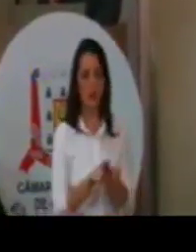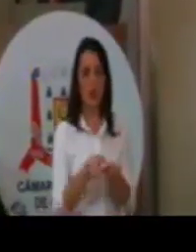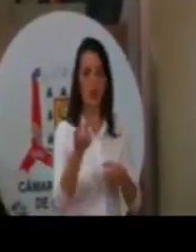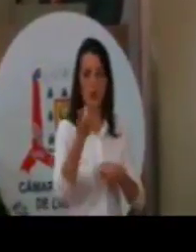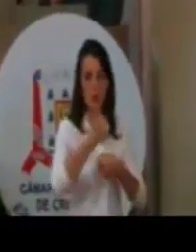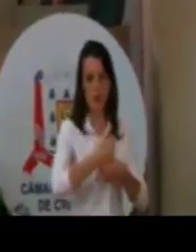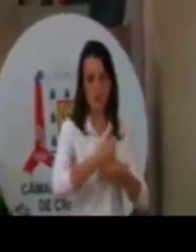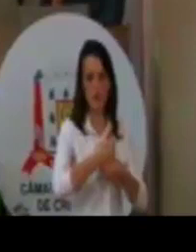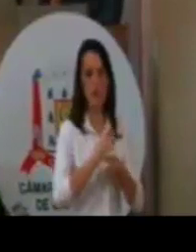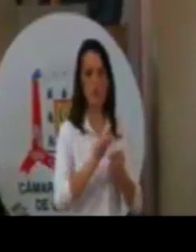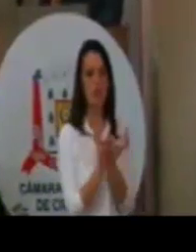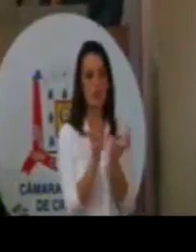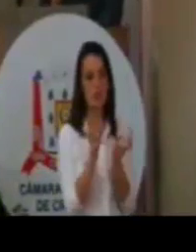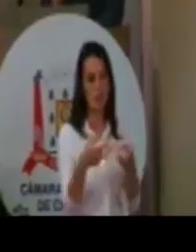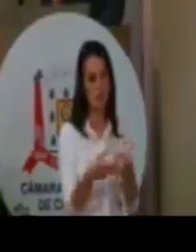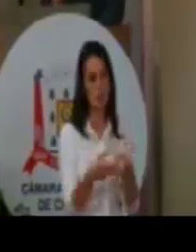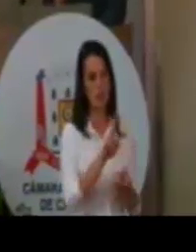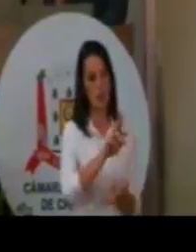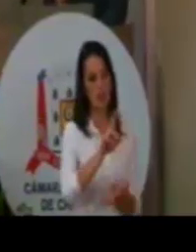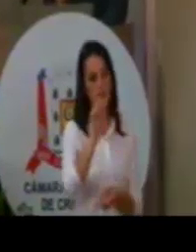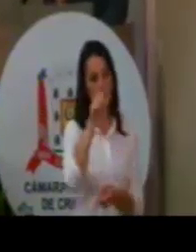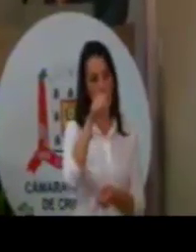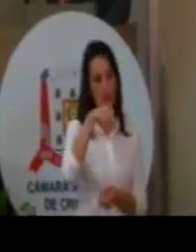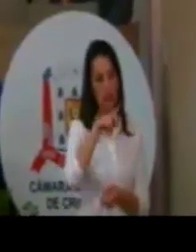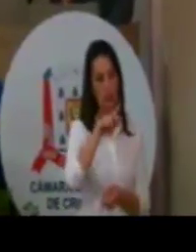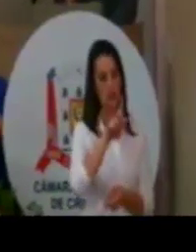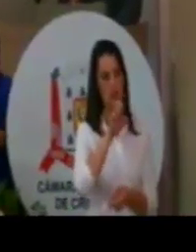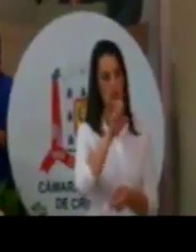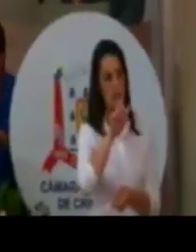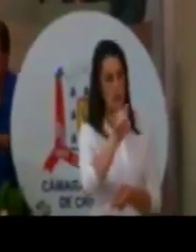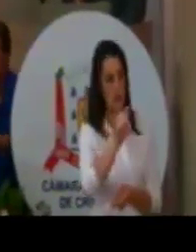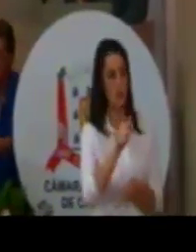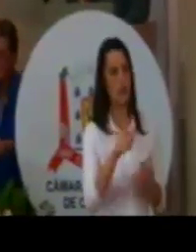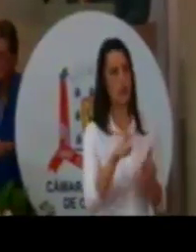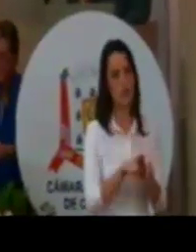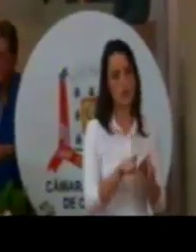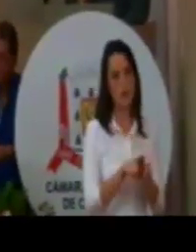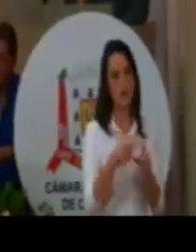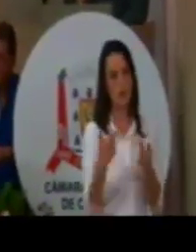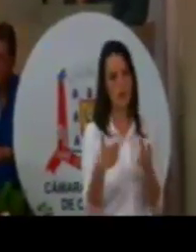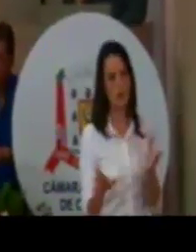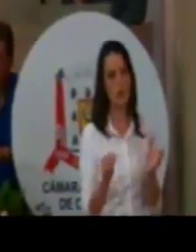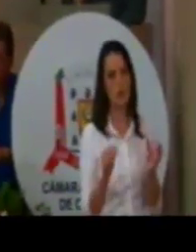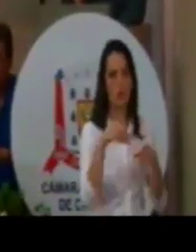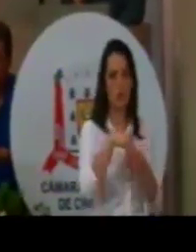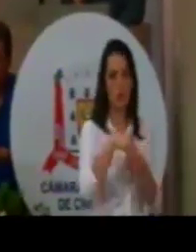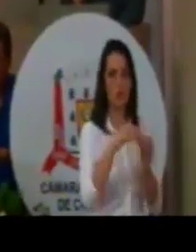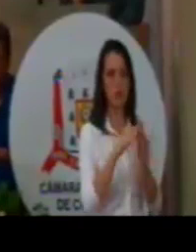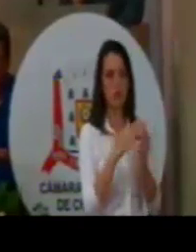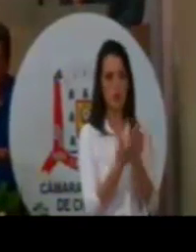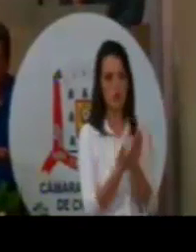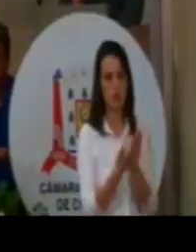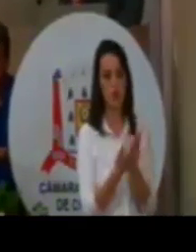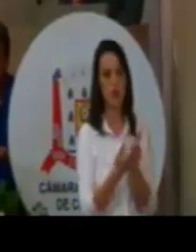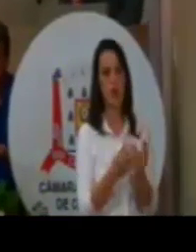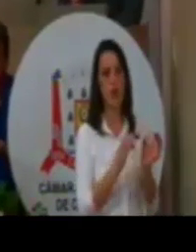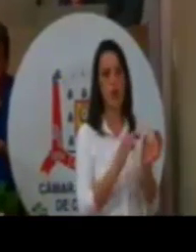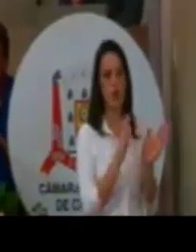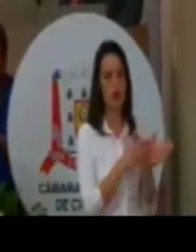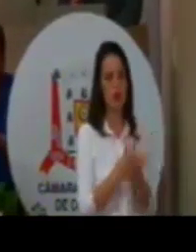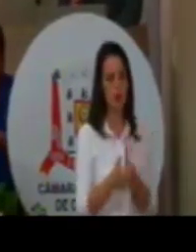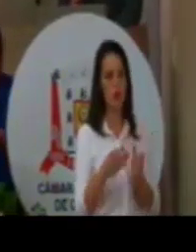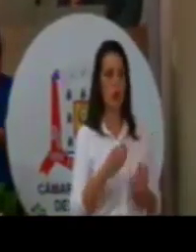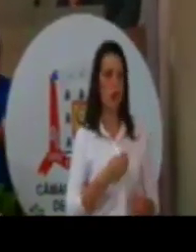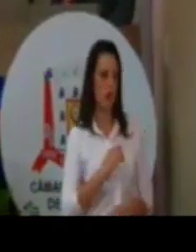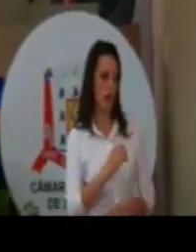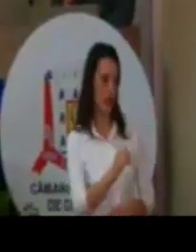também a diretora-geral da Câmara, Ângela Maria Silva. Compõe também o conselho aquela que será a